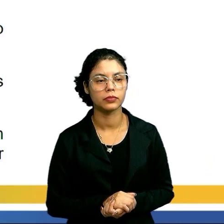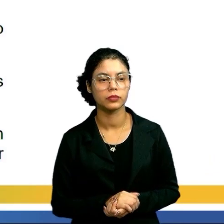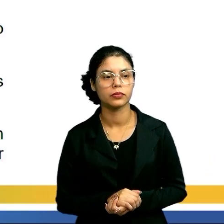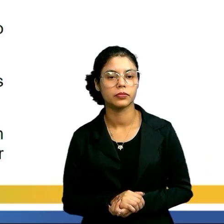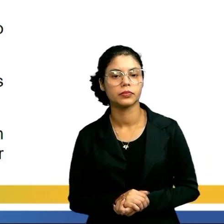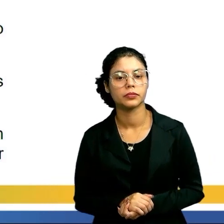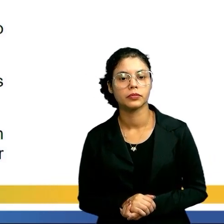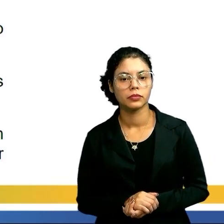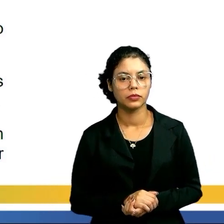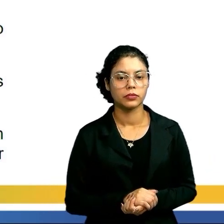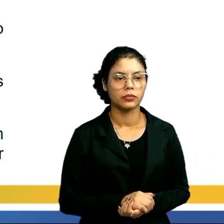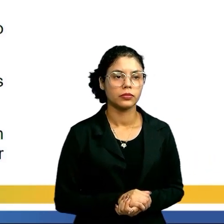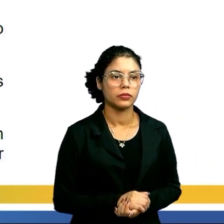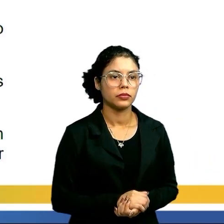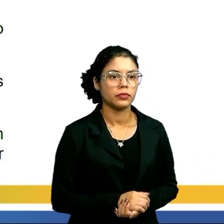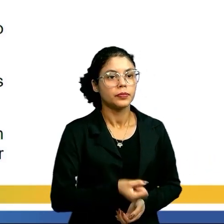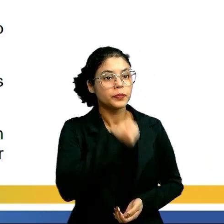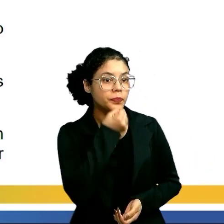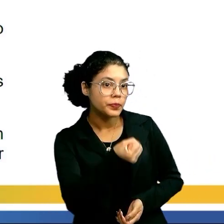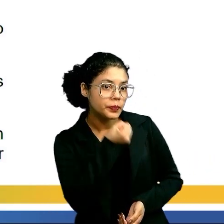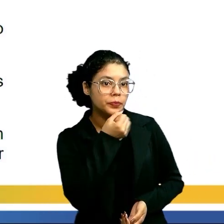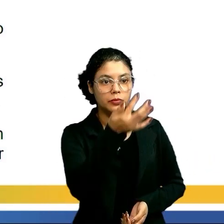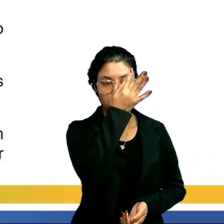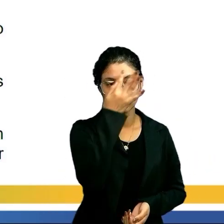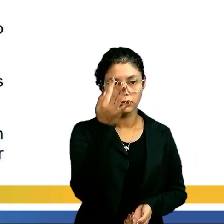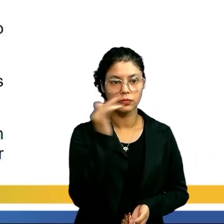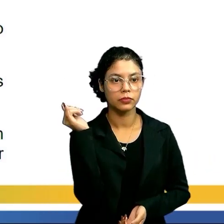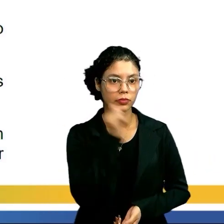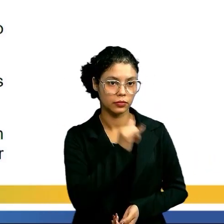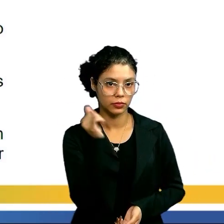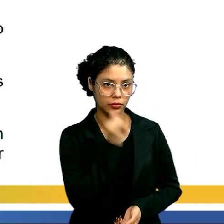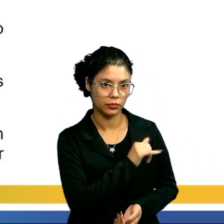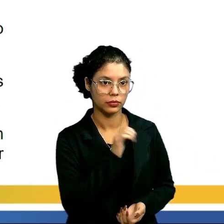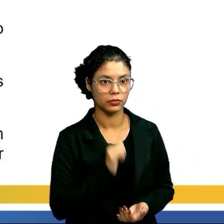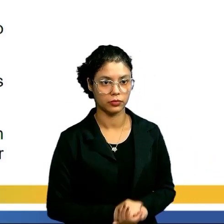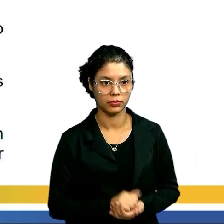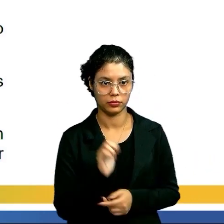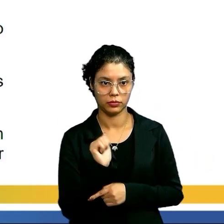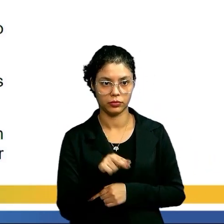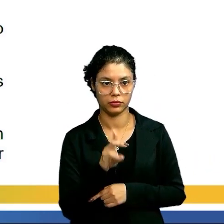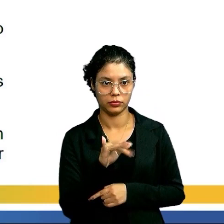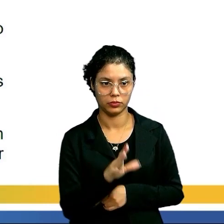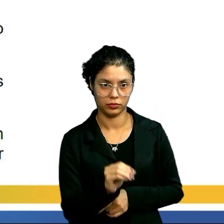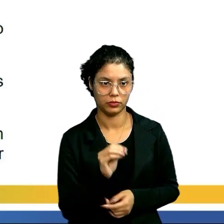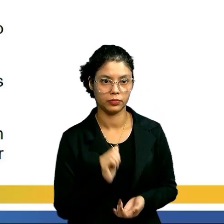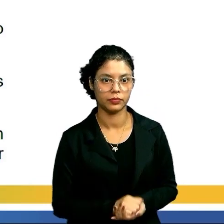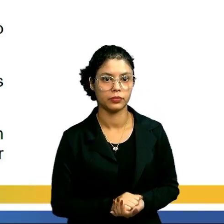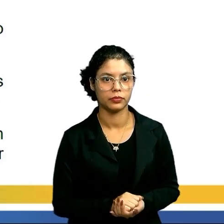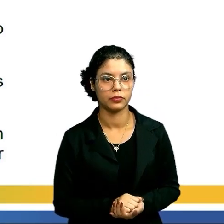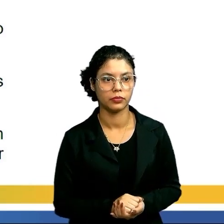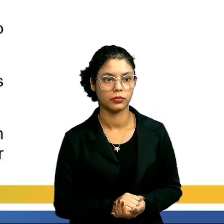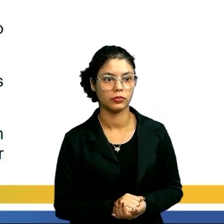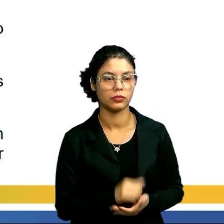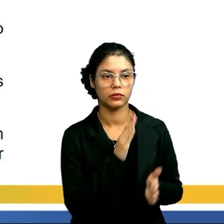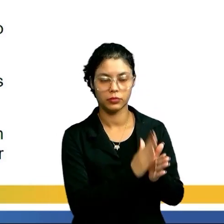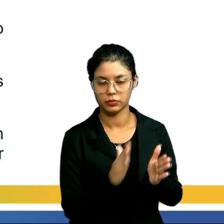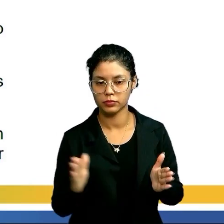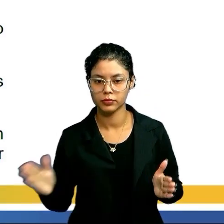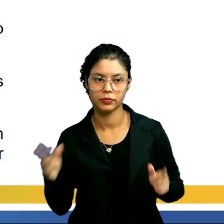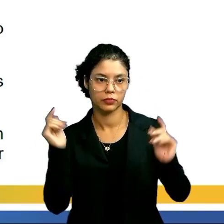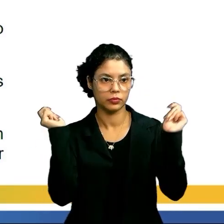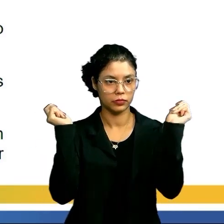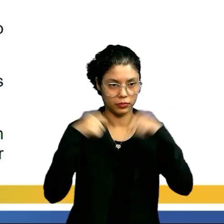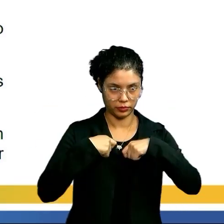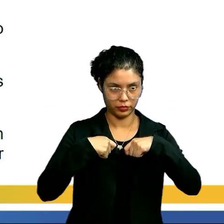temos, em uma entrevista, o filósofo italiano Antonio Negri, Gilles